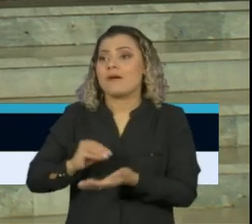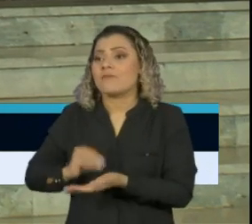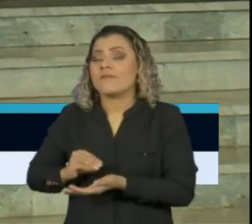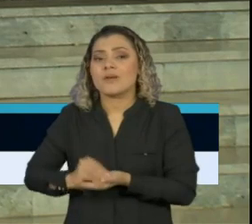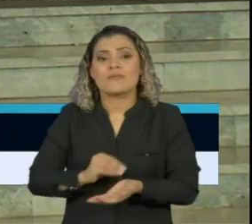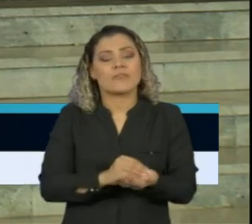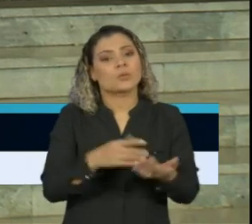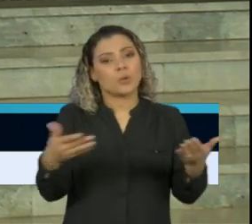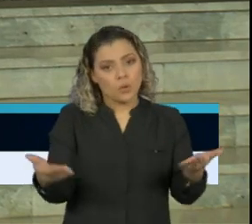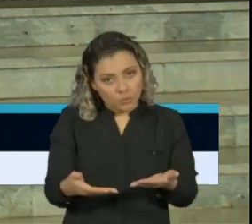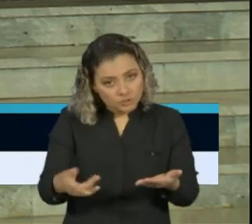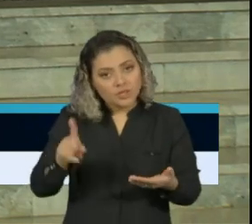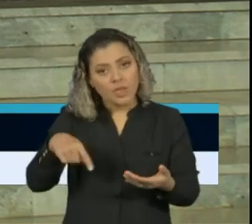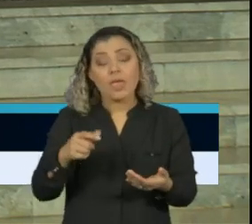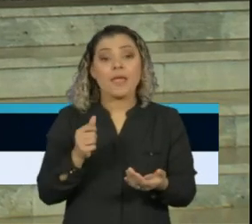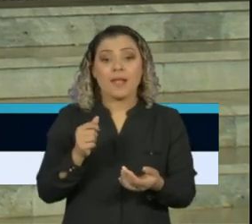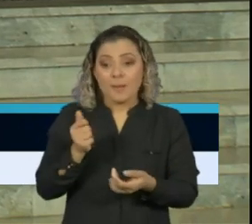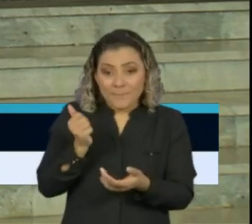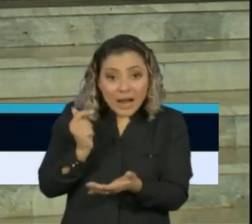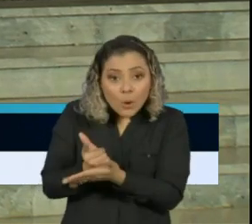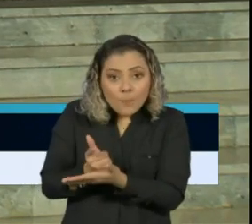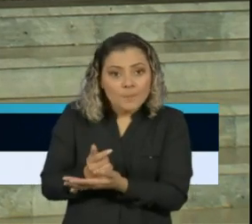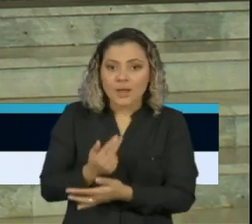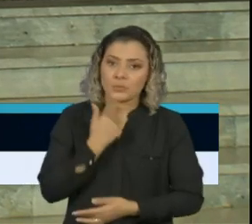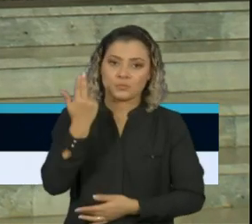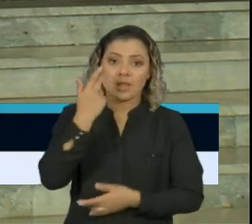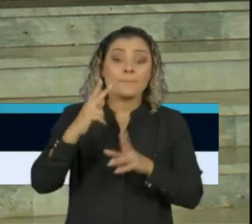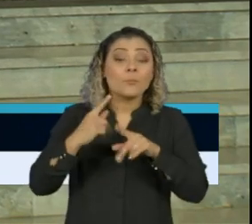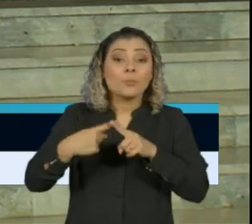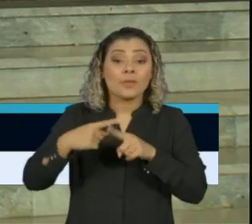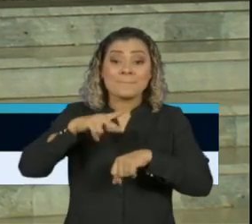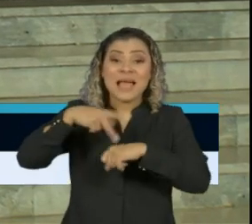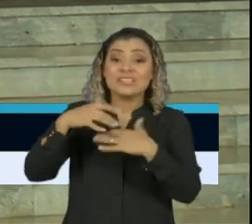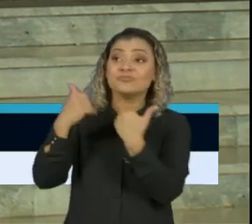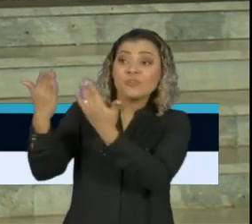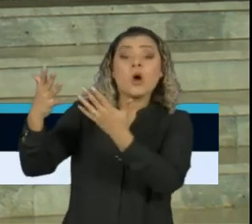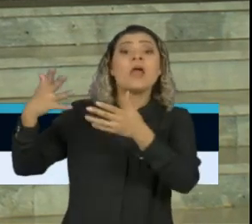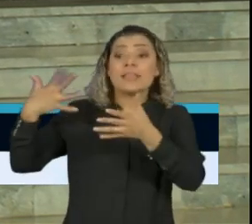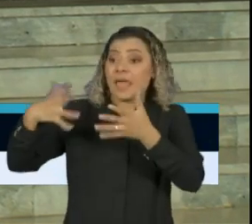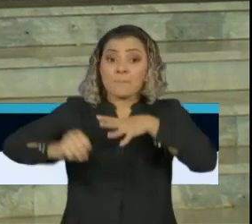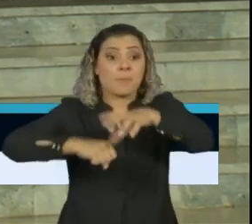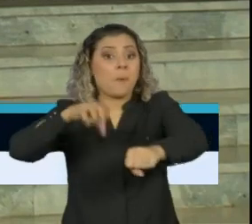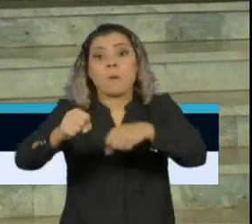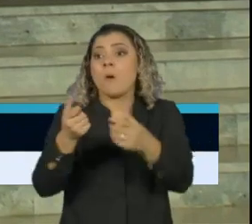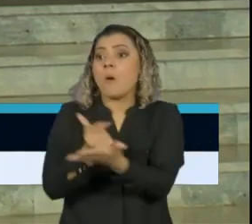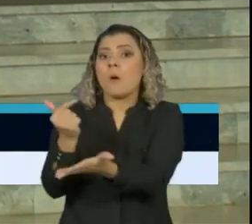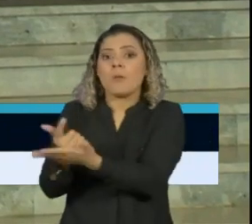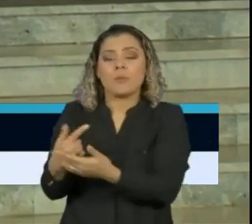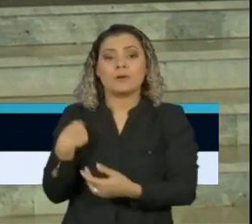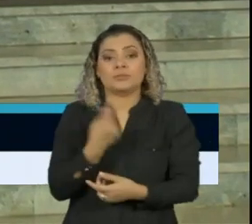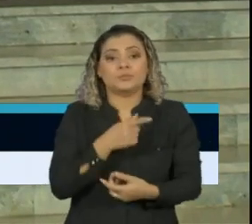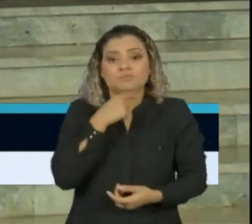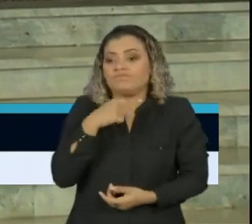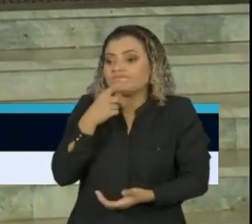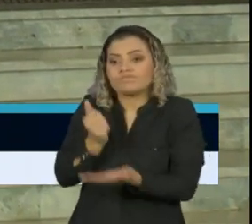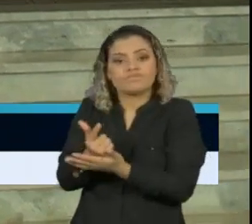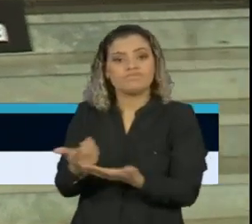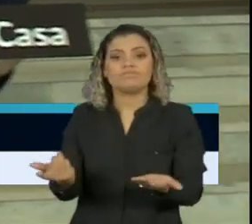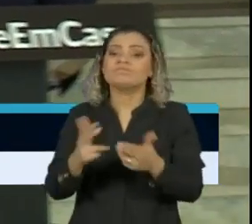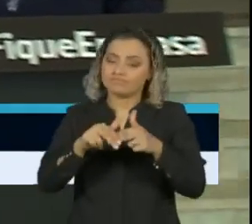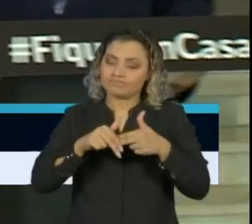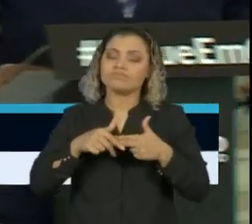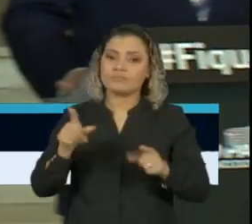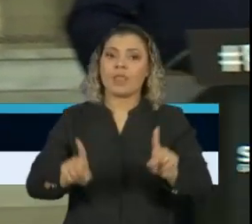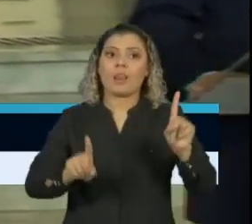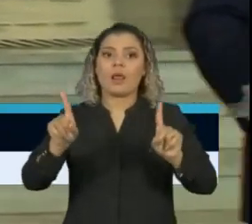é uma briga de compra no mercado internacional, todos os países querem esses aparelhos. Obrigado, doutor Davi